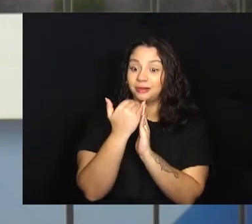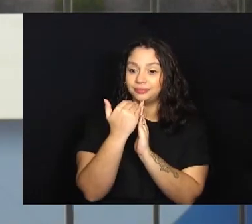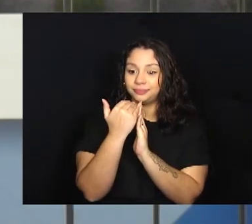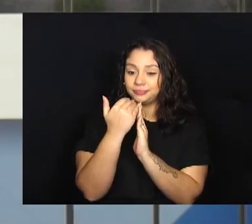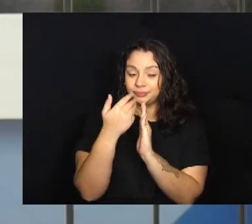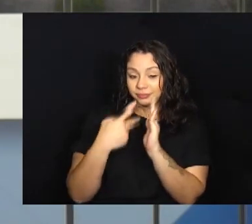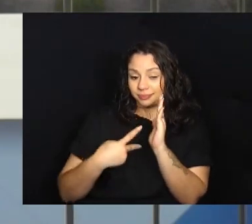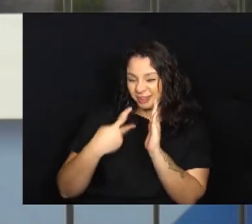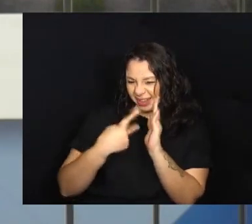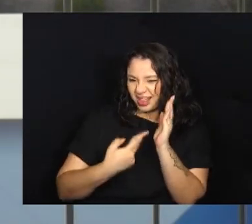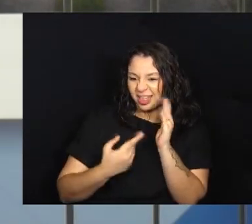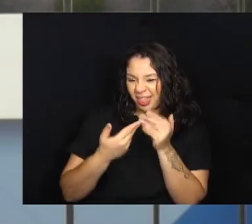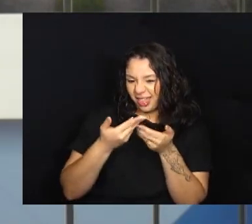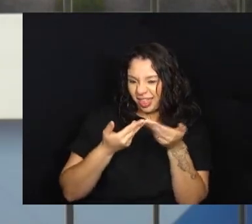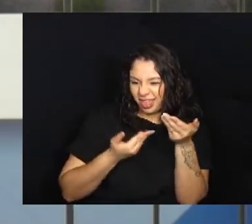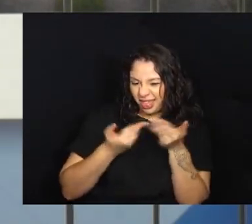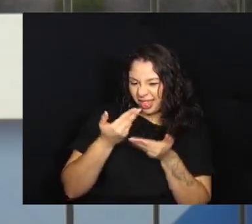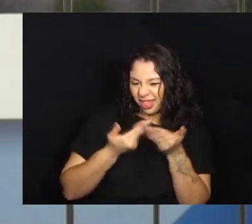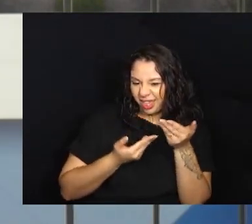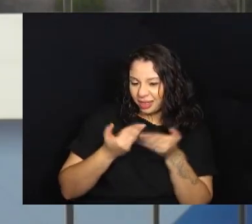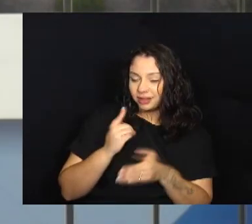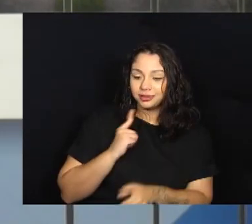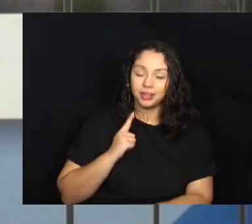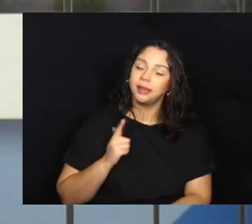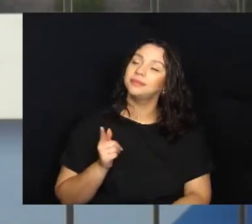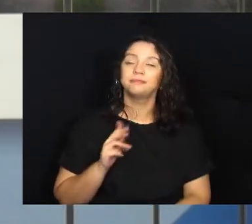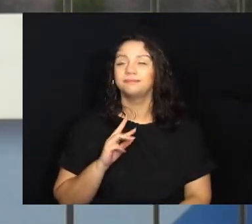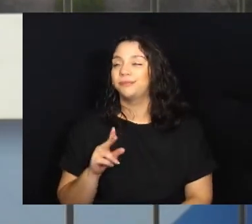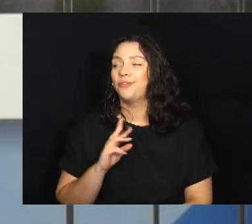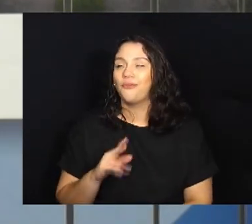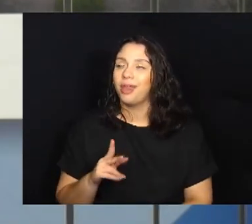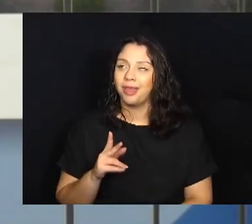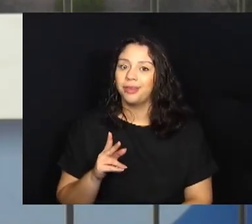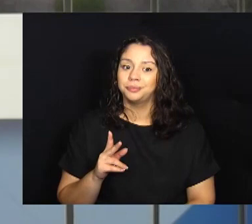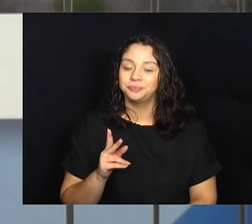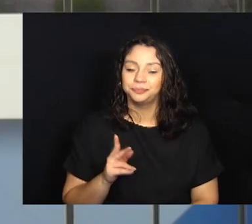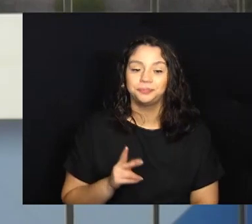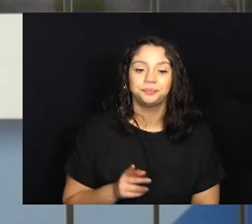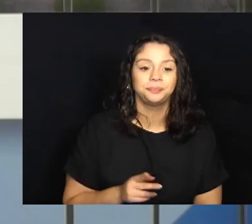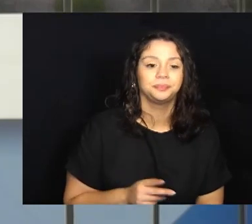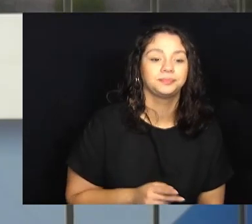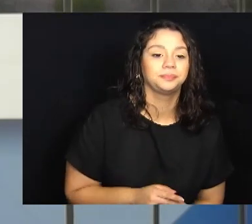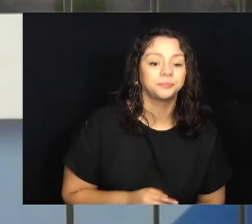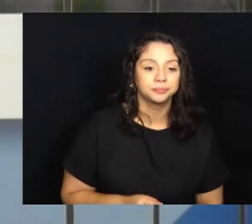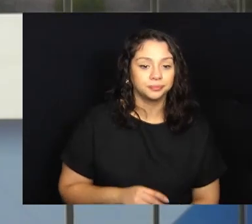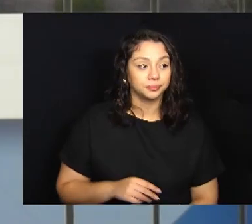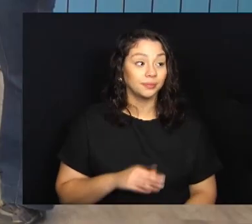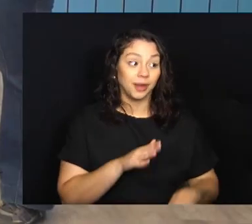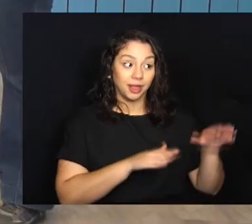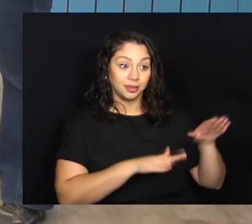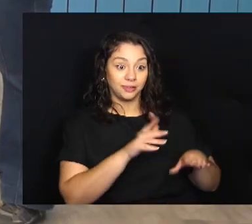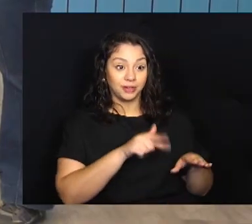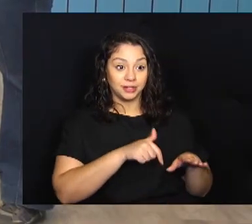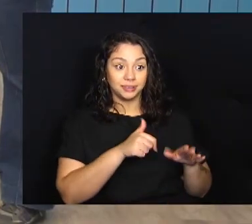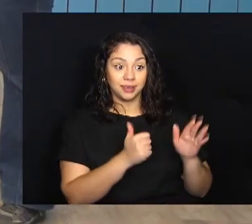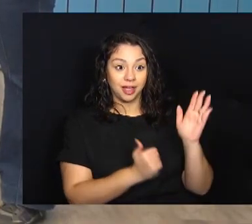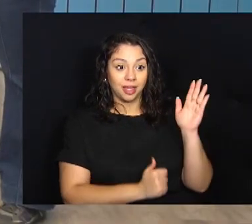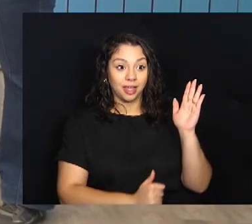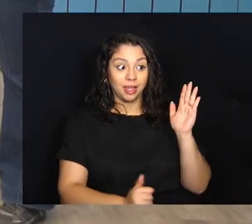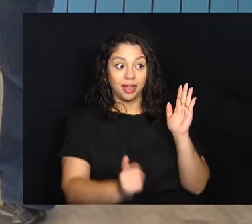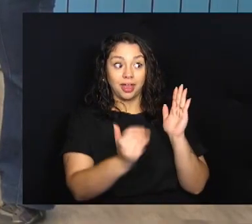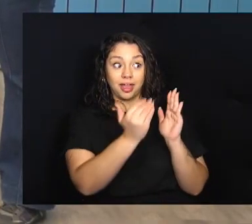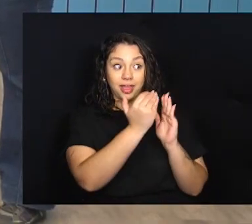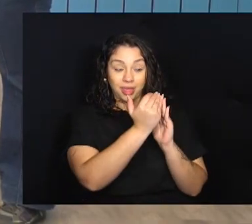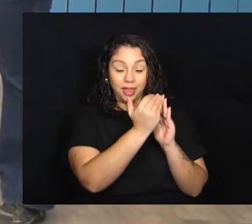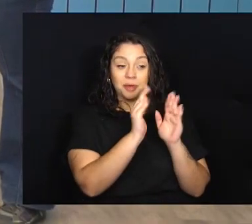se combinam e elas têm a mesma lógica e o mesmo tempo. E que muitas vezes a gente exalta, mas que faltam muitos